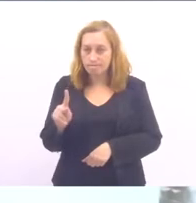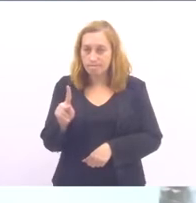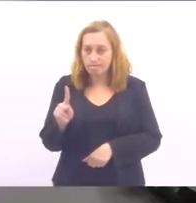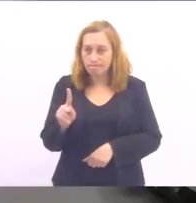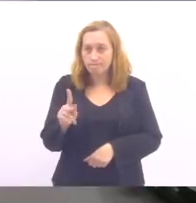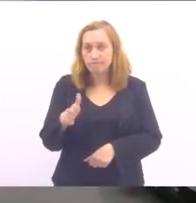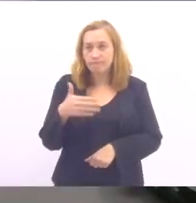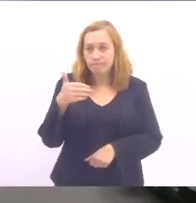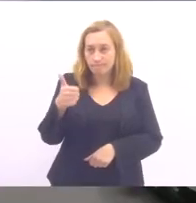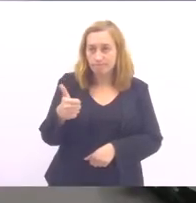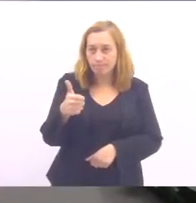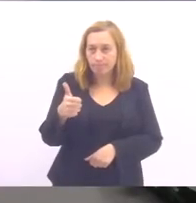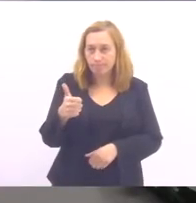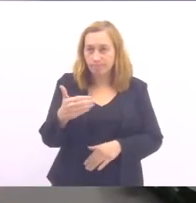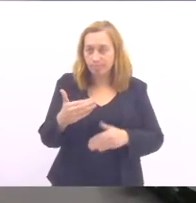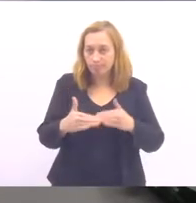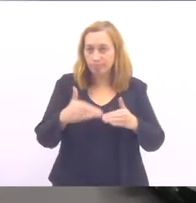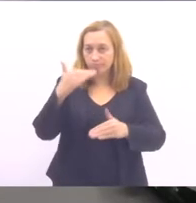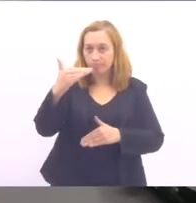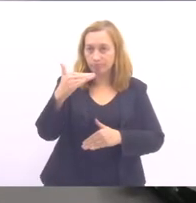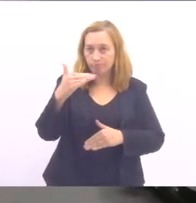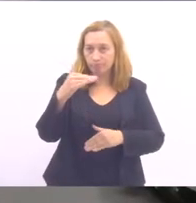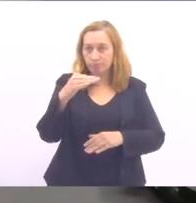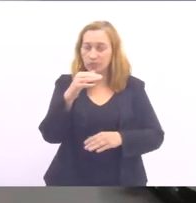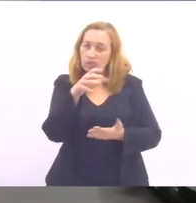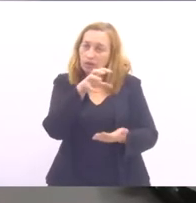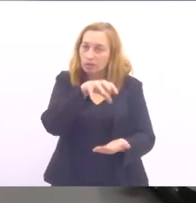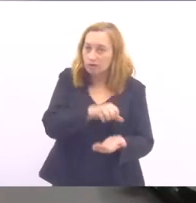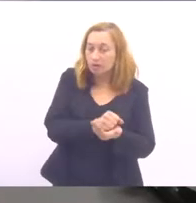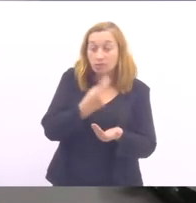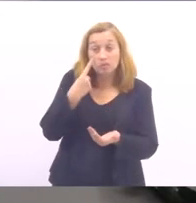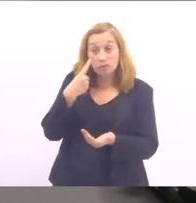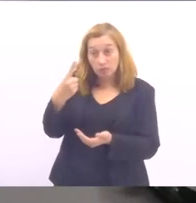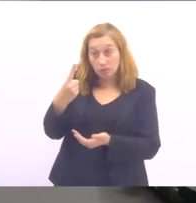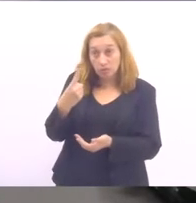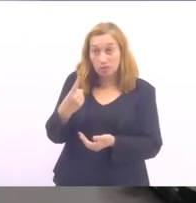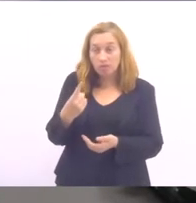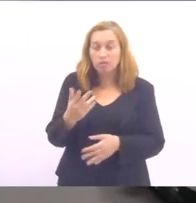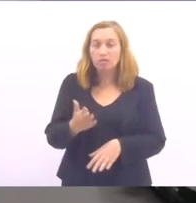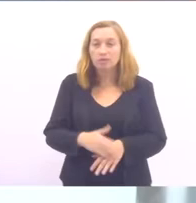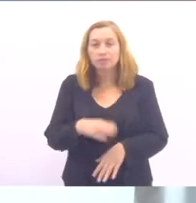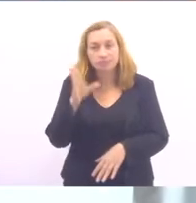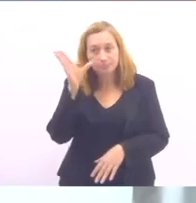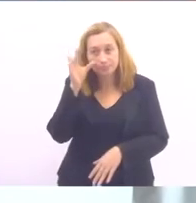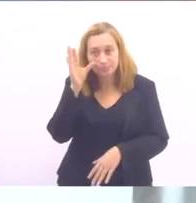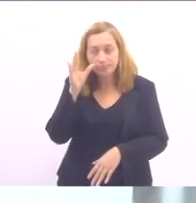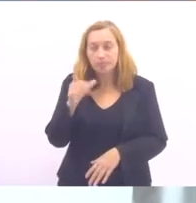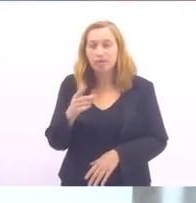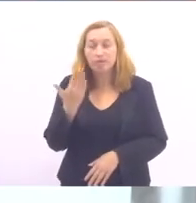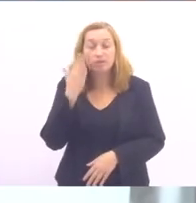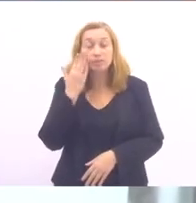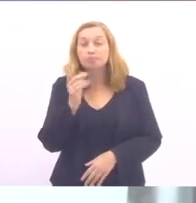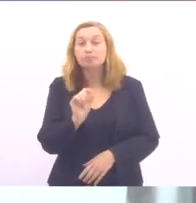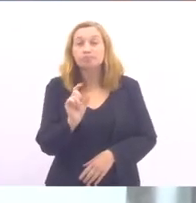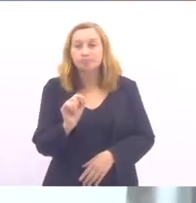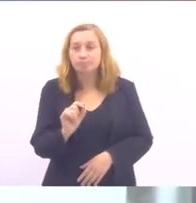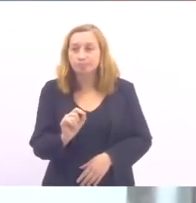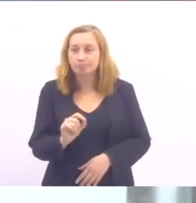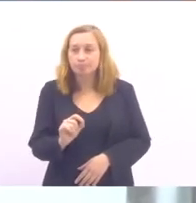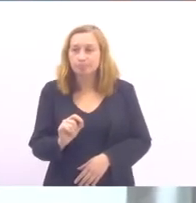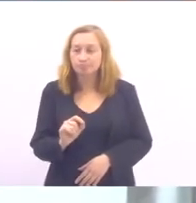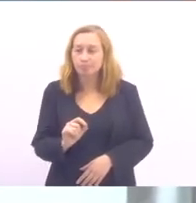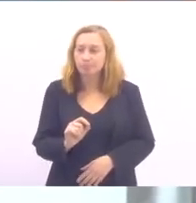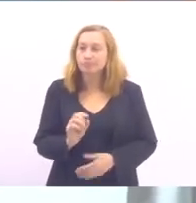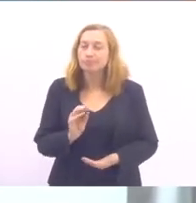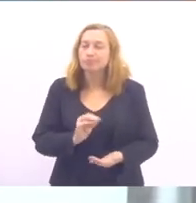essas melhorias vão subir já para o cadastro, vocês vão poder ver isso. E o que é mais interessante, nós entendemos que o que